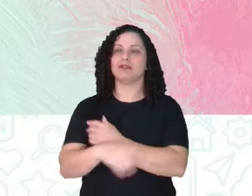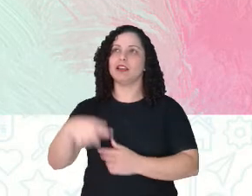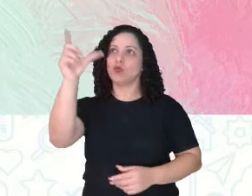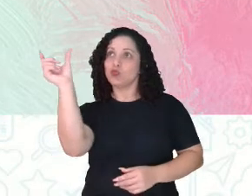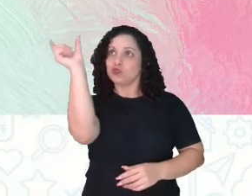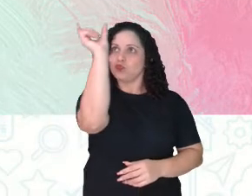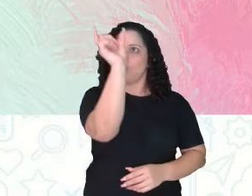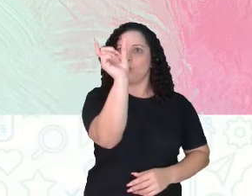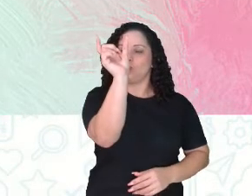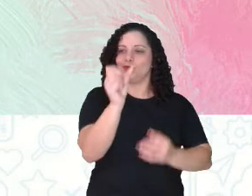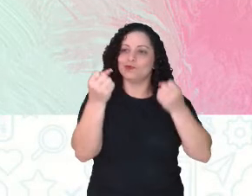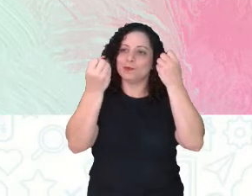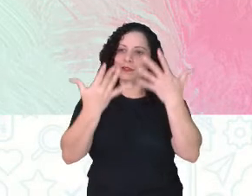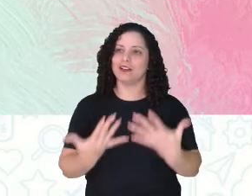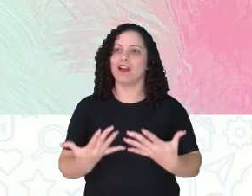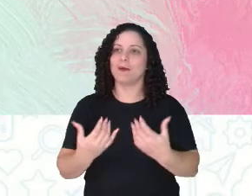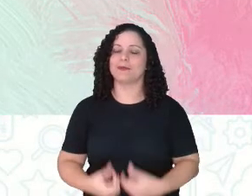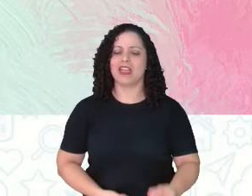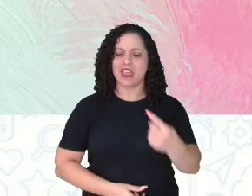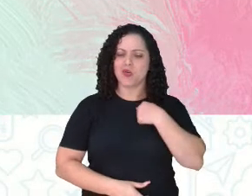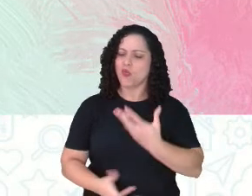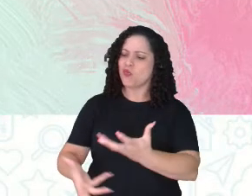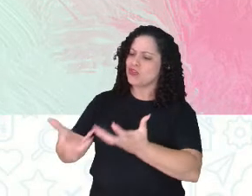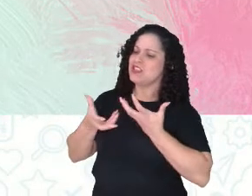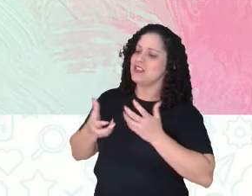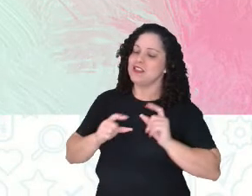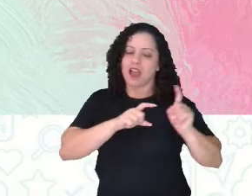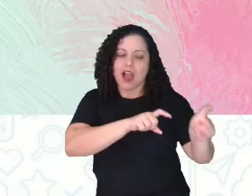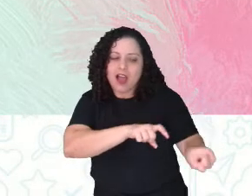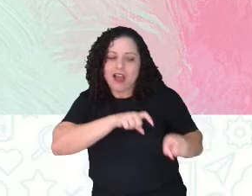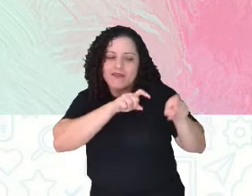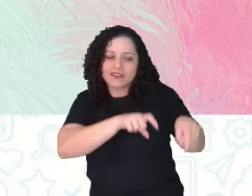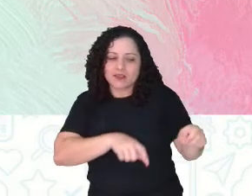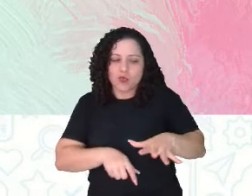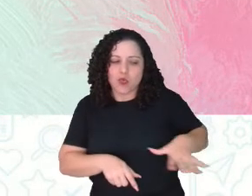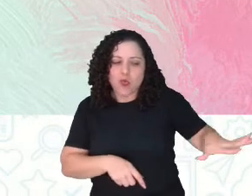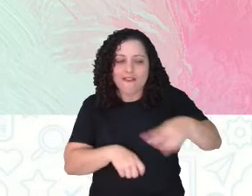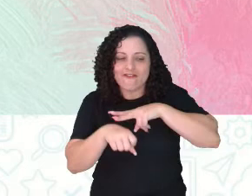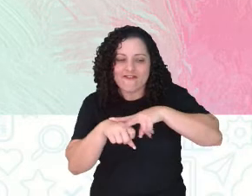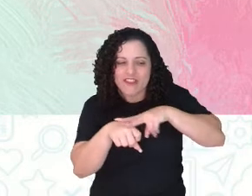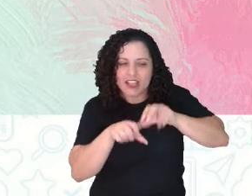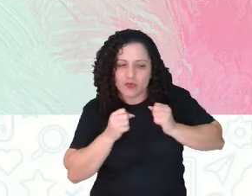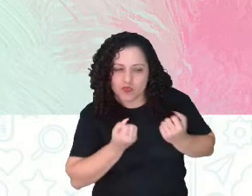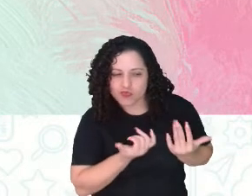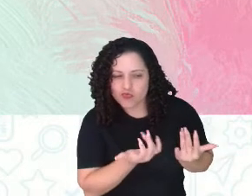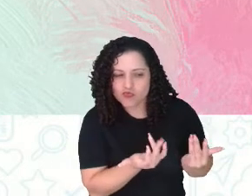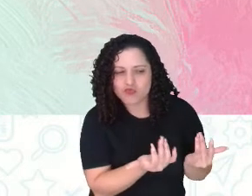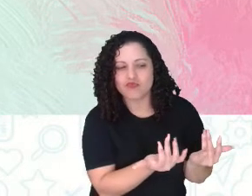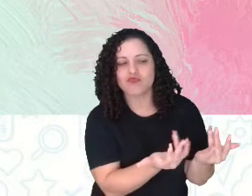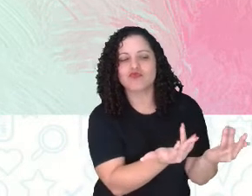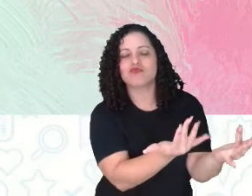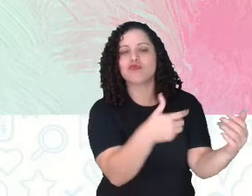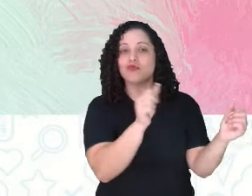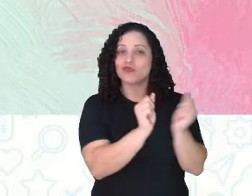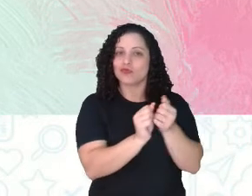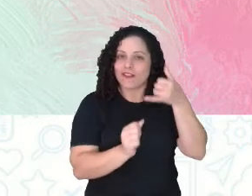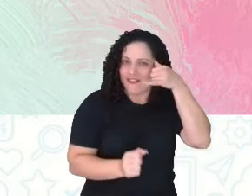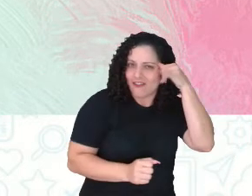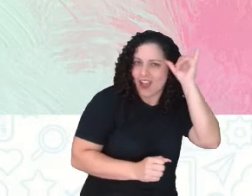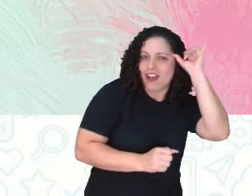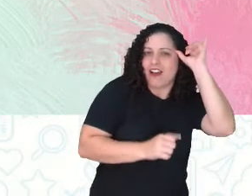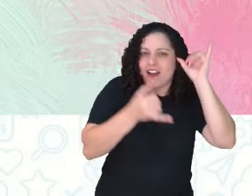diz a seguinte questão: eu queria estar no campo, rodeado de verde e de vaquinhas